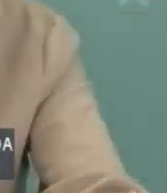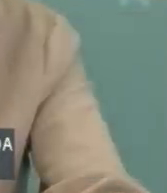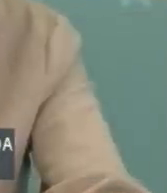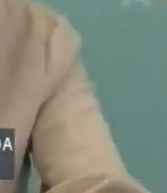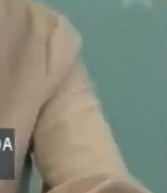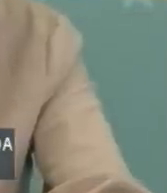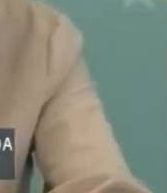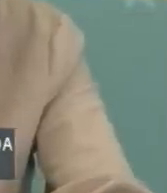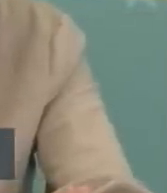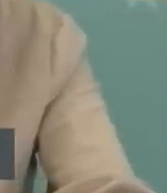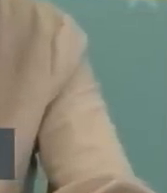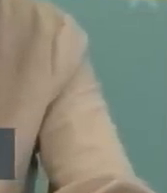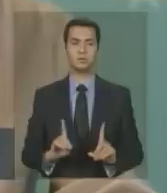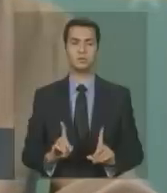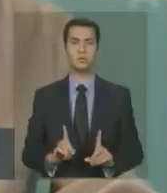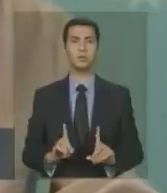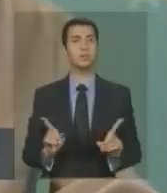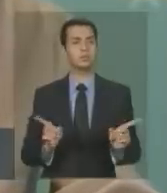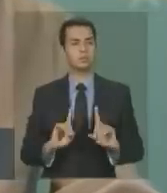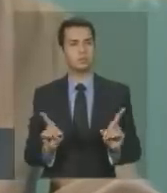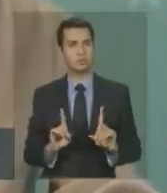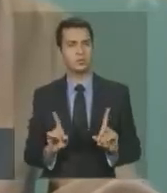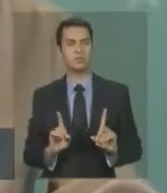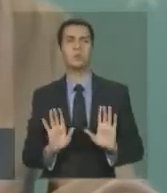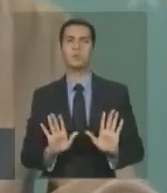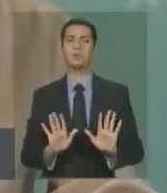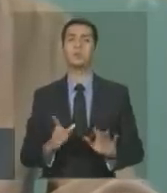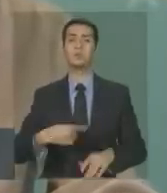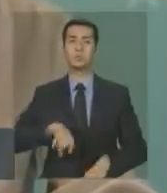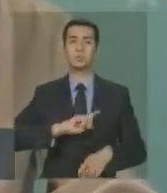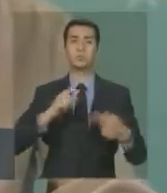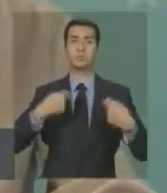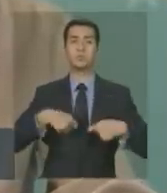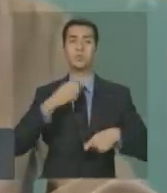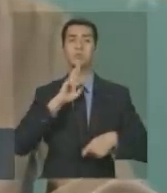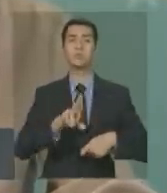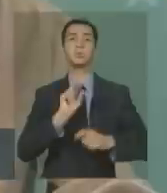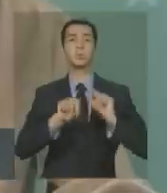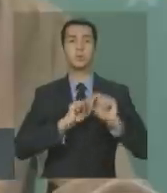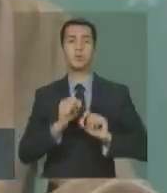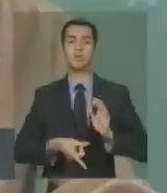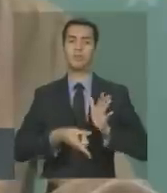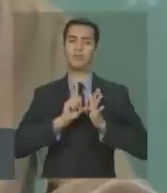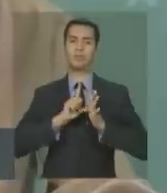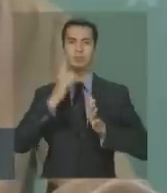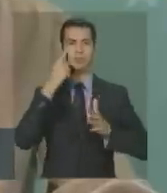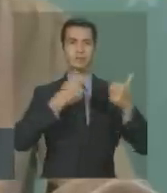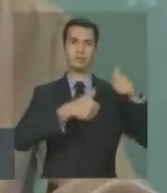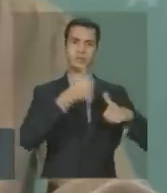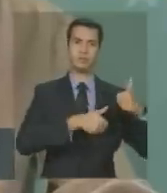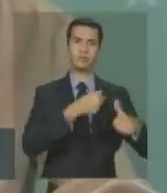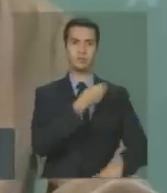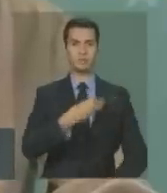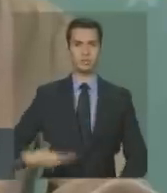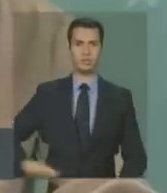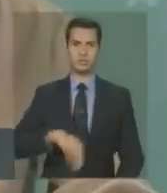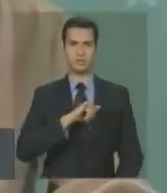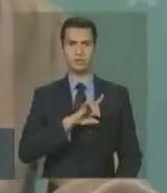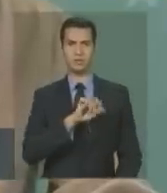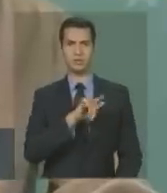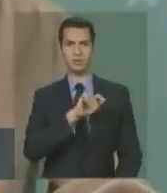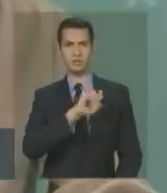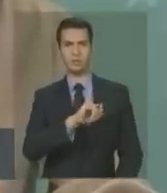essa esta resposta ela precisa ser trabalhada a partir da análise da própria ministra del salvat da ministra